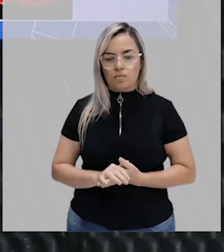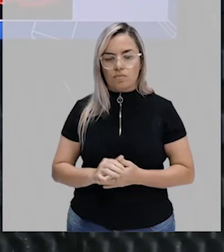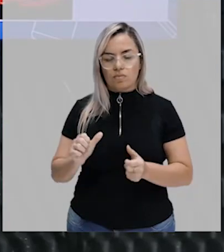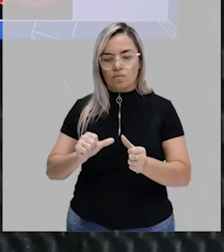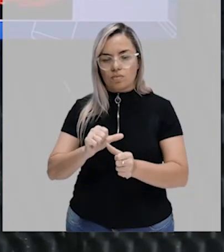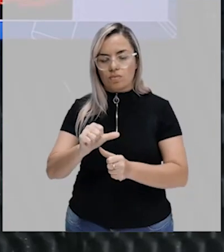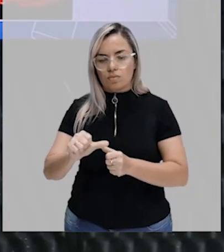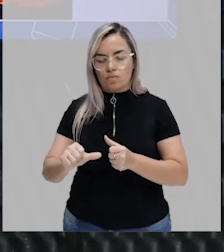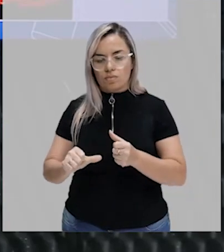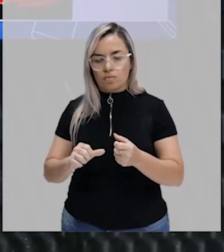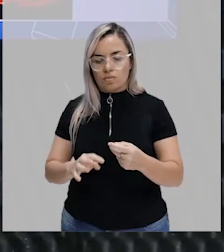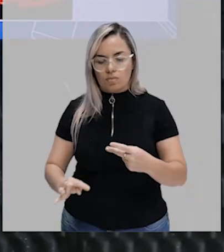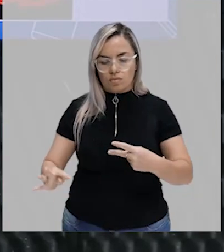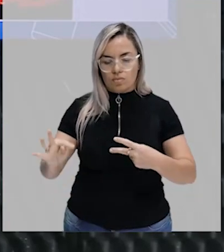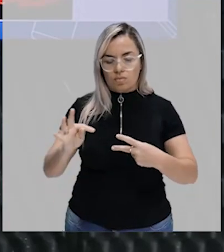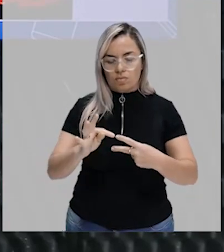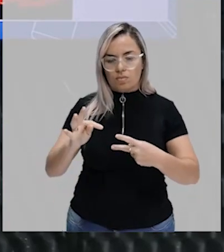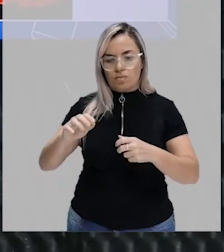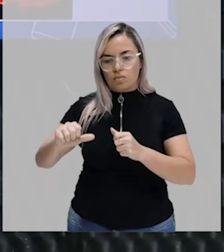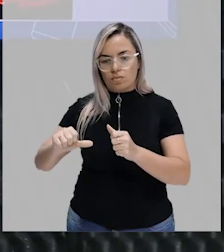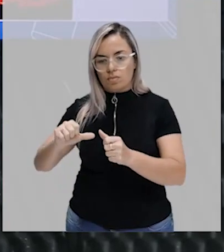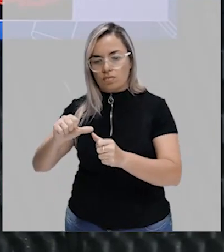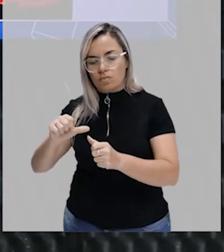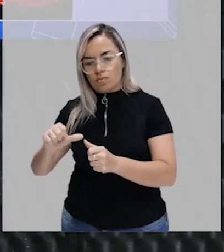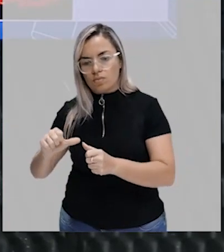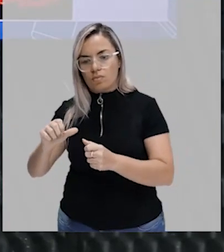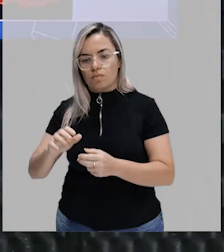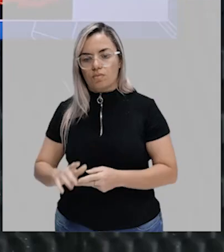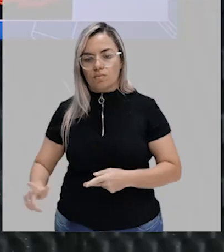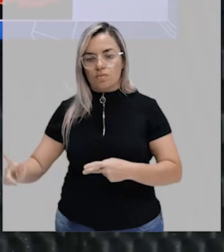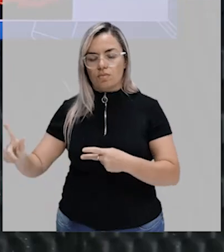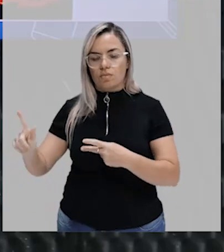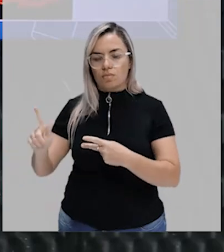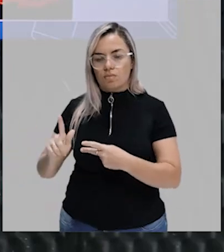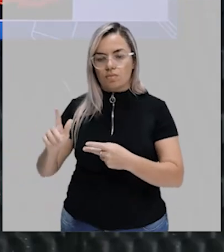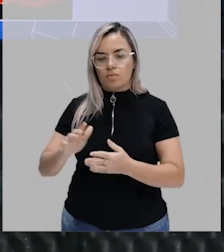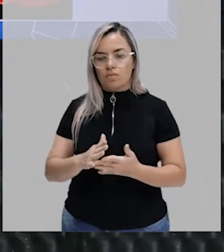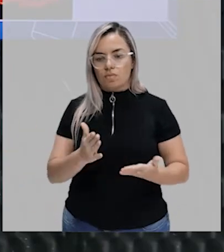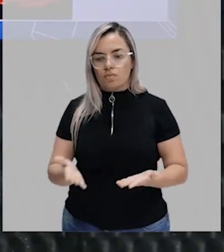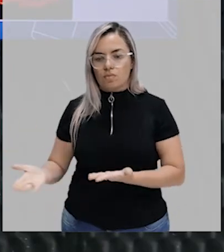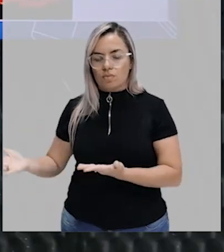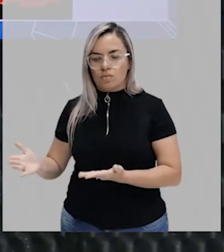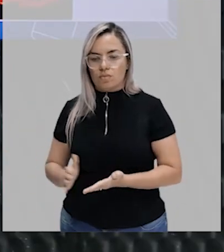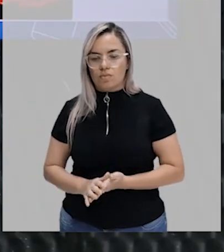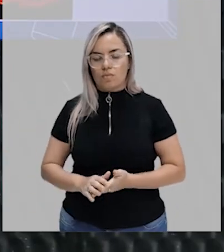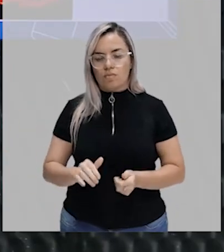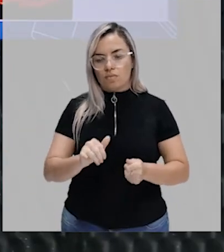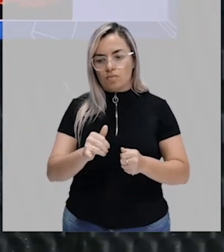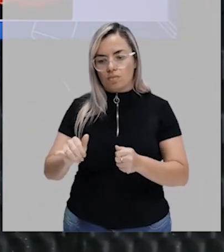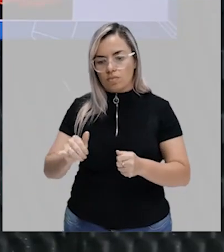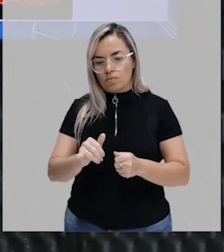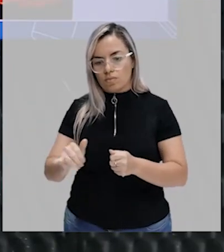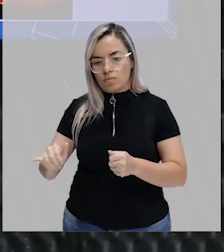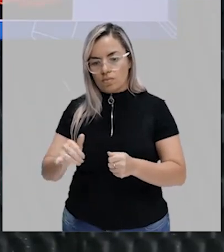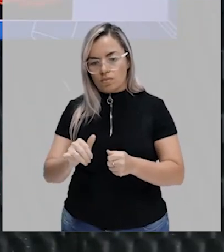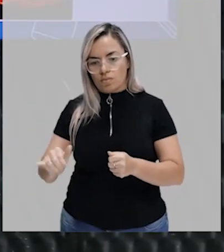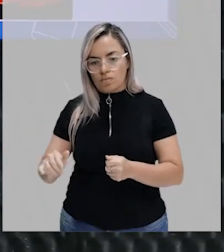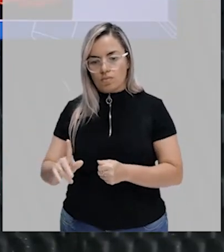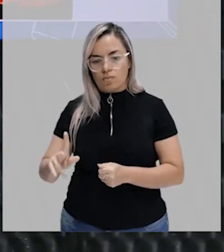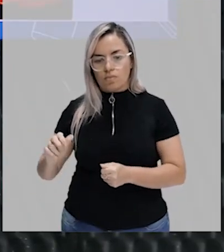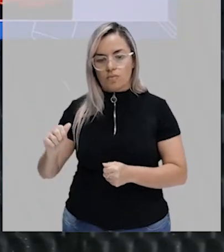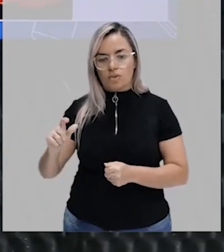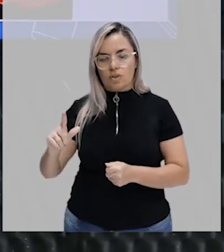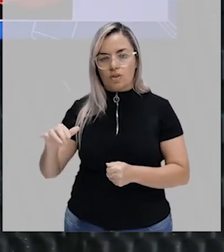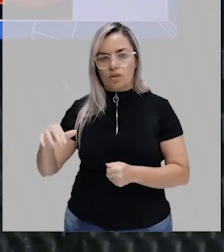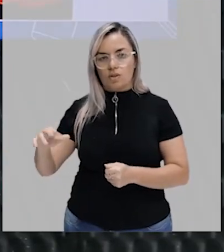o que vai acontecer? CAC resulta lá no código genético no aminoácido valina. Só nessa pequena